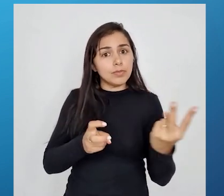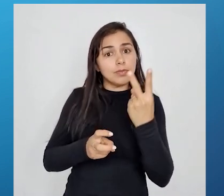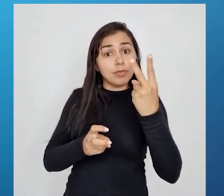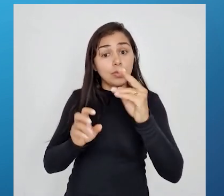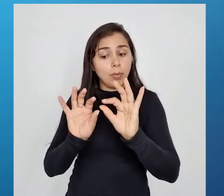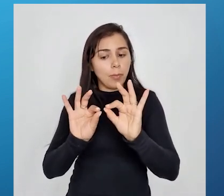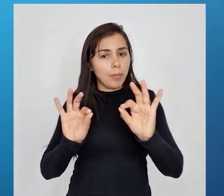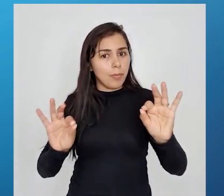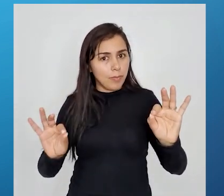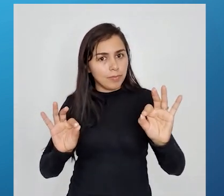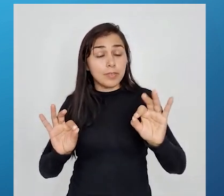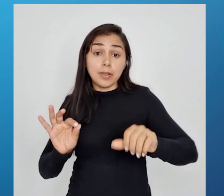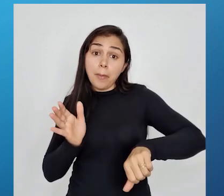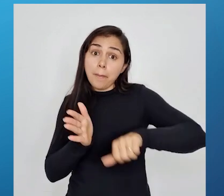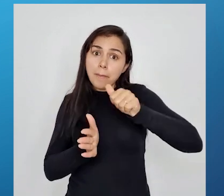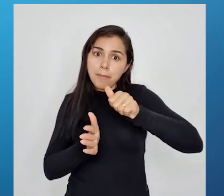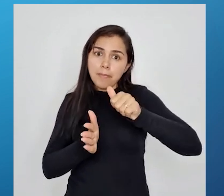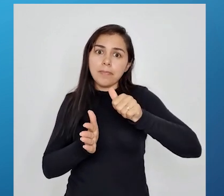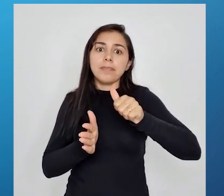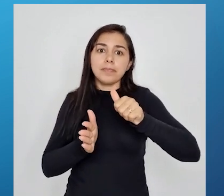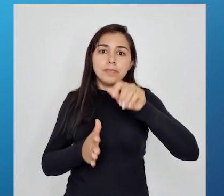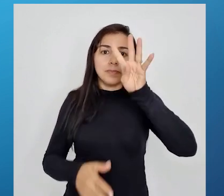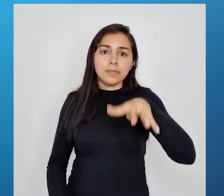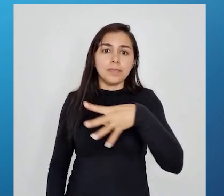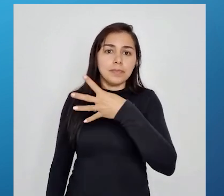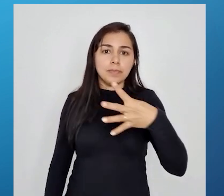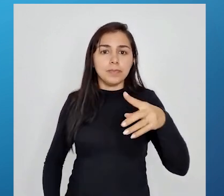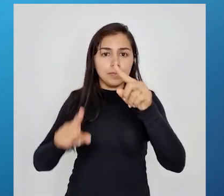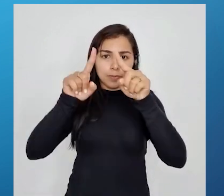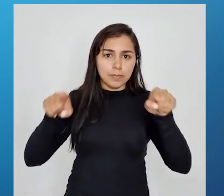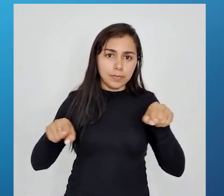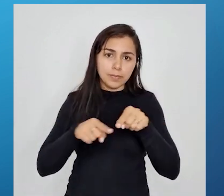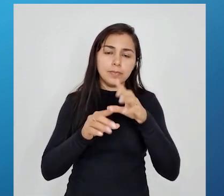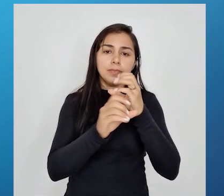primeira tabela da trigonometria.